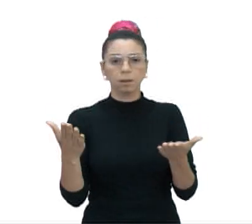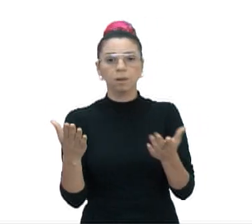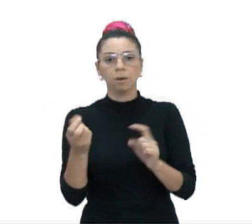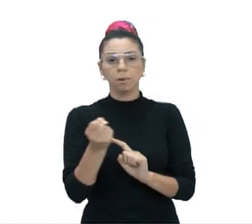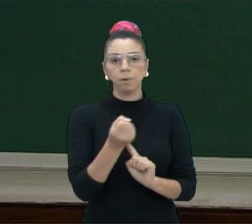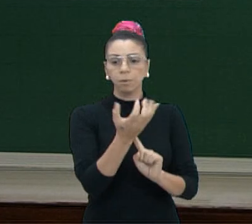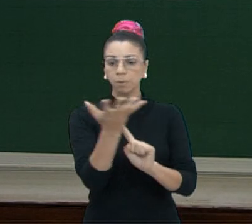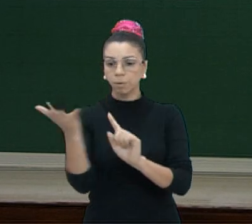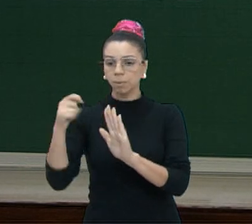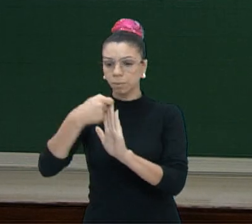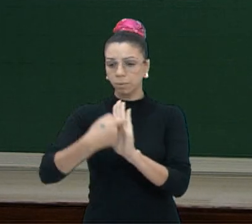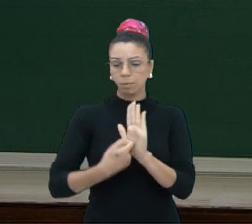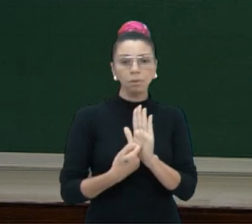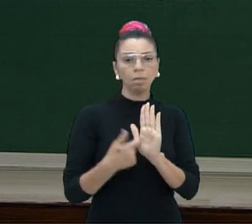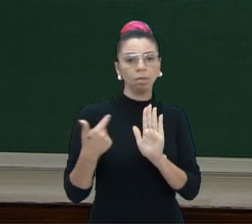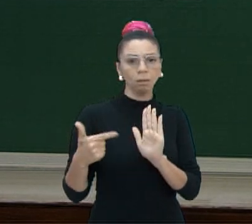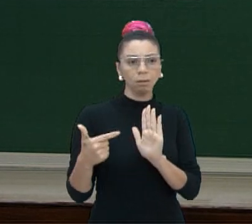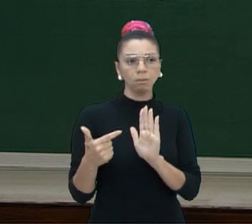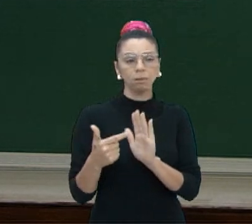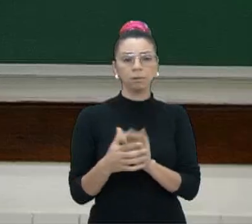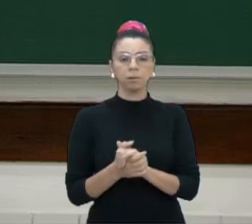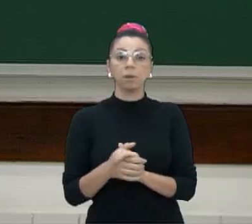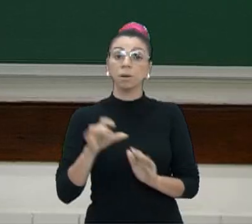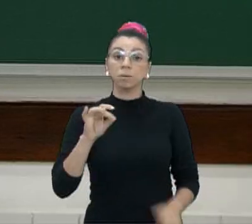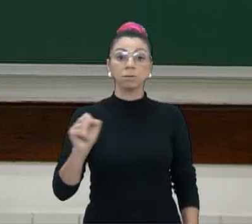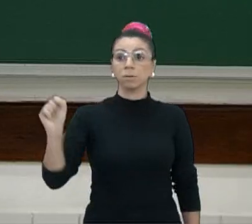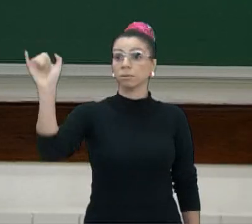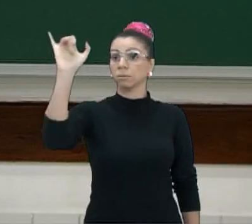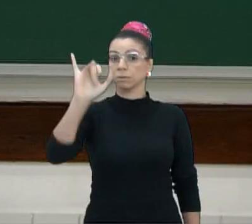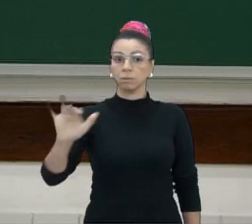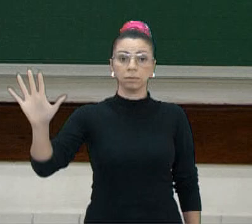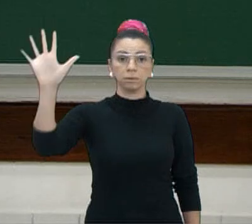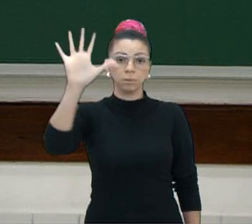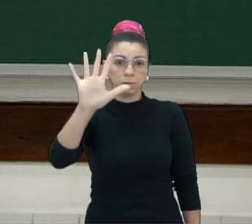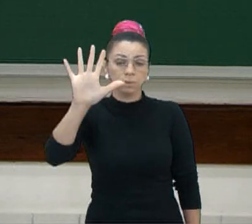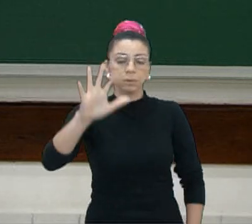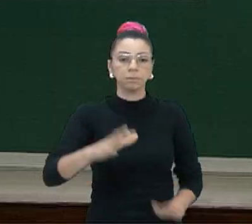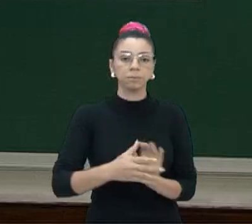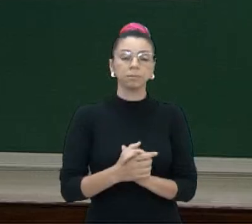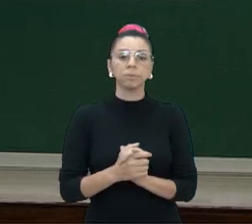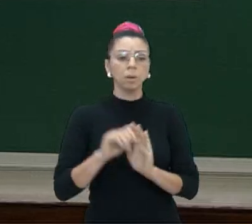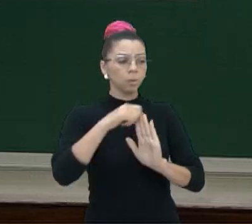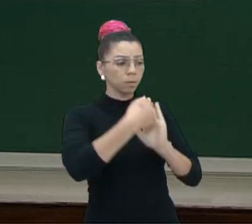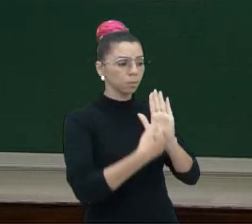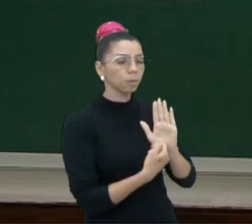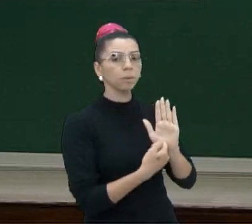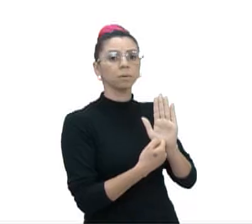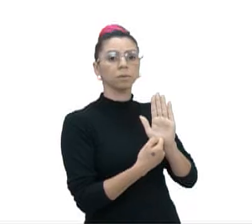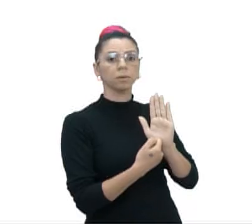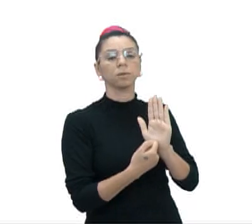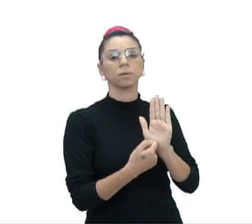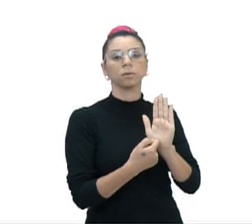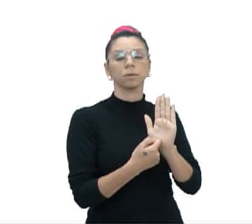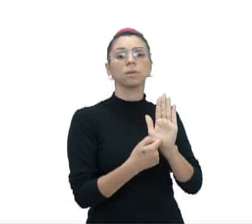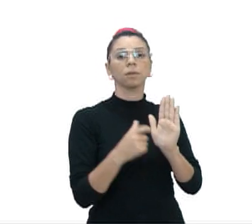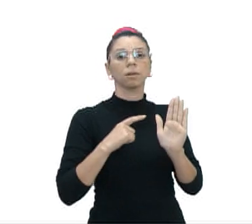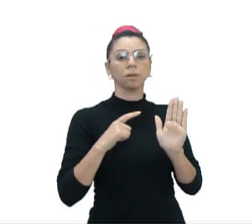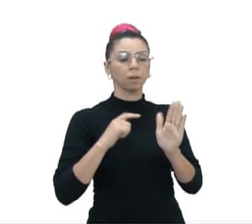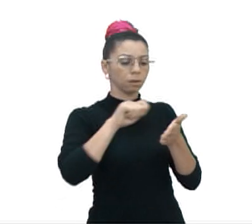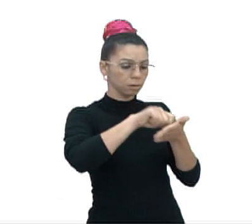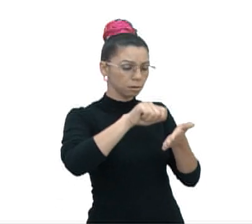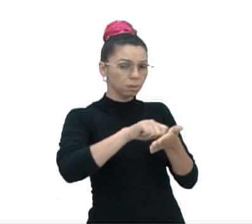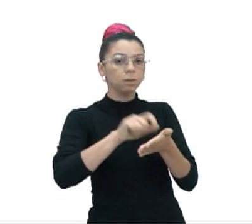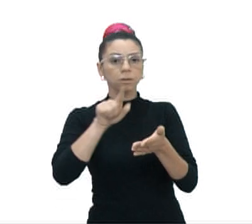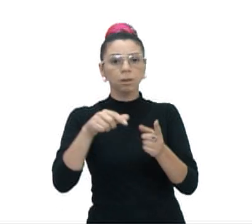verbal é formado somente por imagens. Aquele texto que tem escrita nós chamamos de texto verbal,